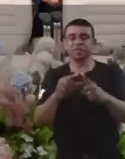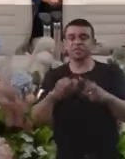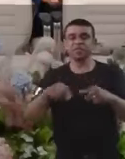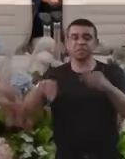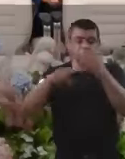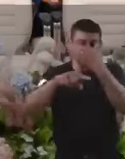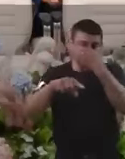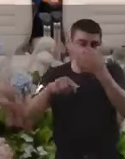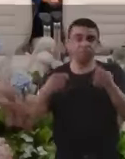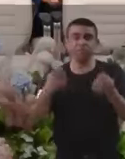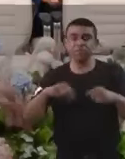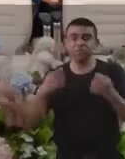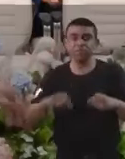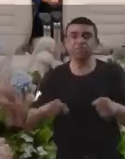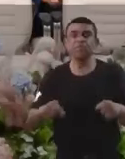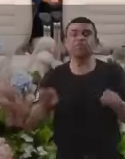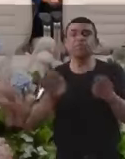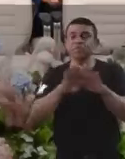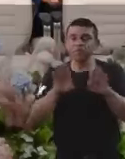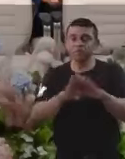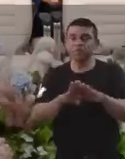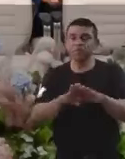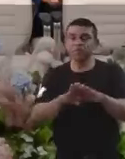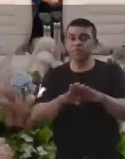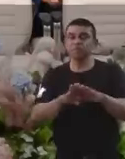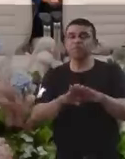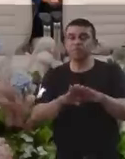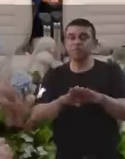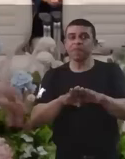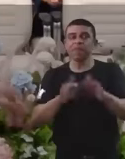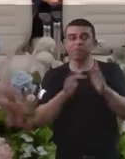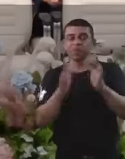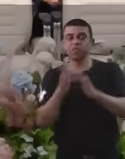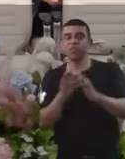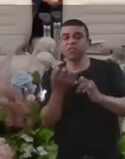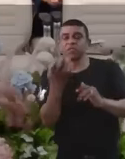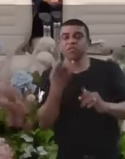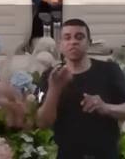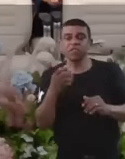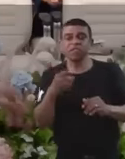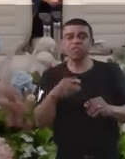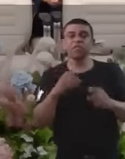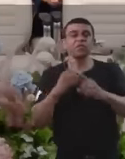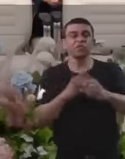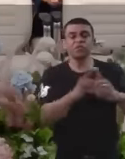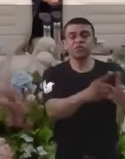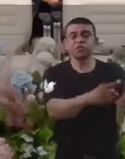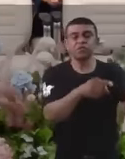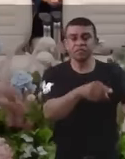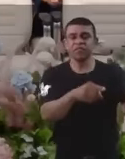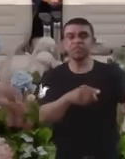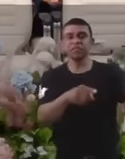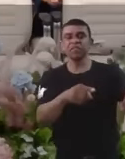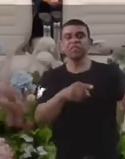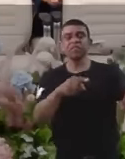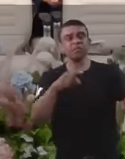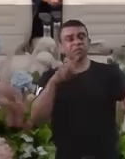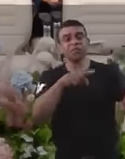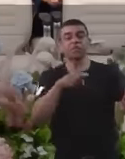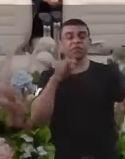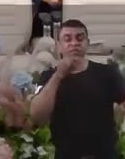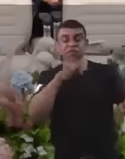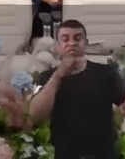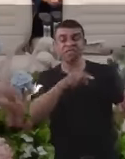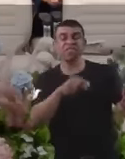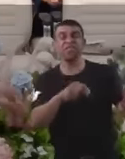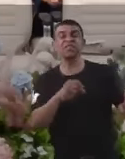esse público de discípulos para capacitá-los. Do que adianta o evangelista lá fora prega